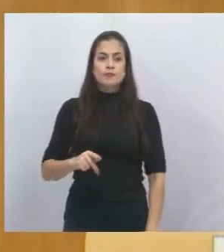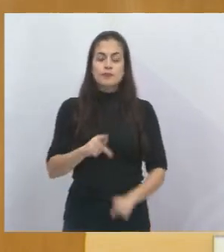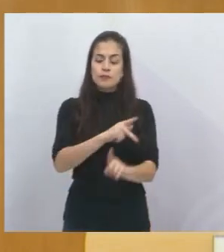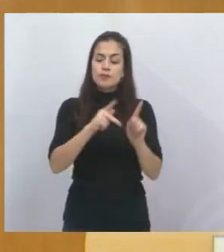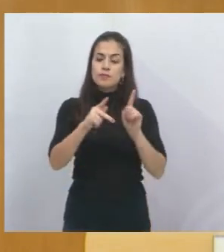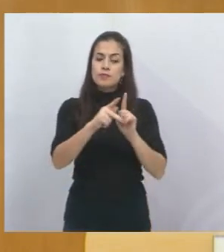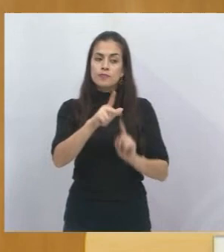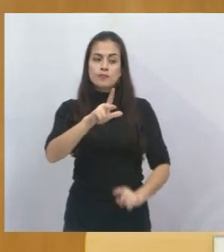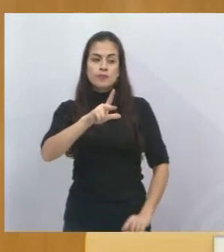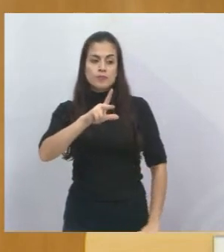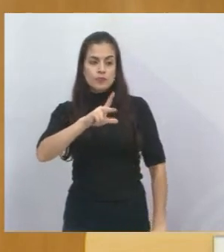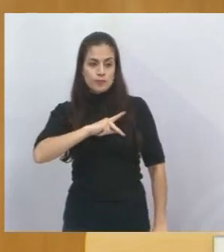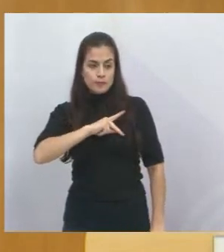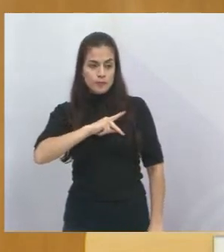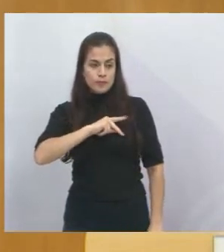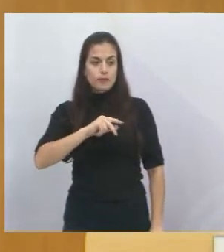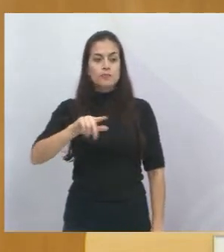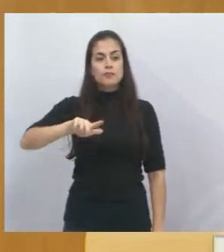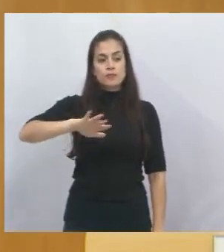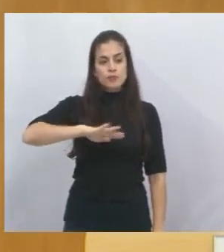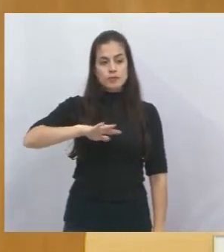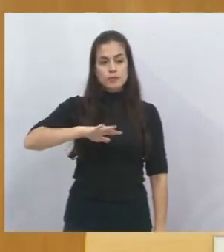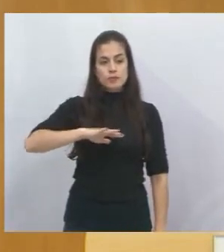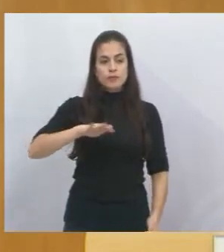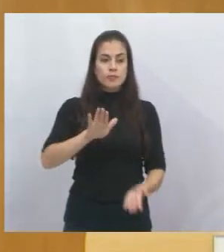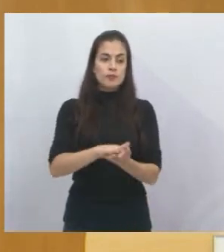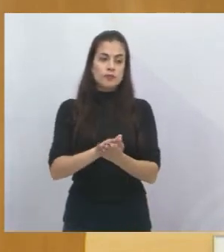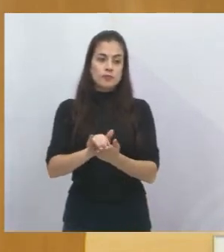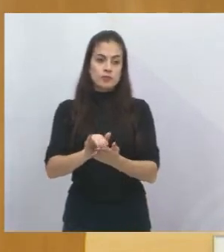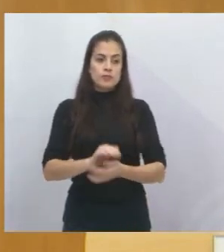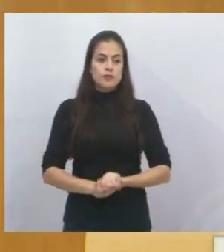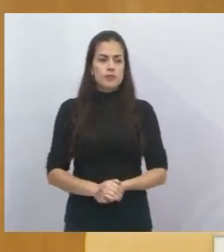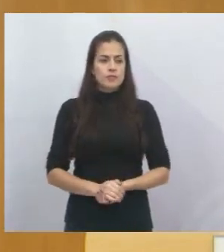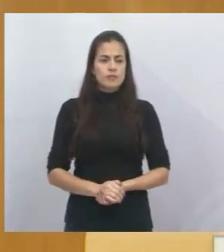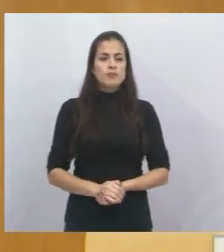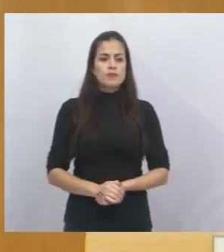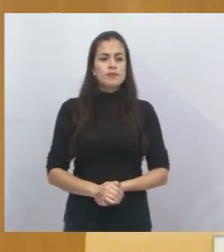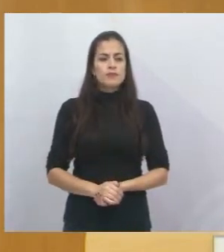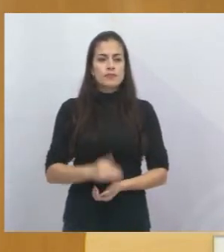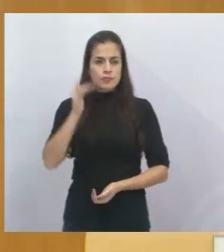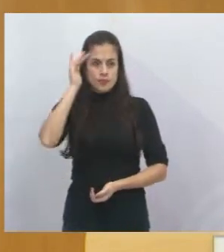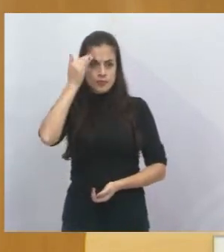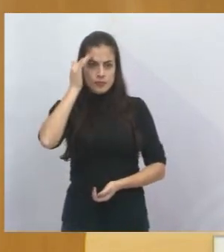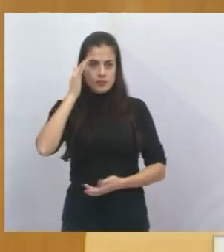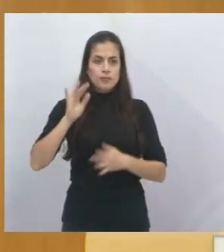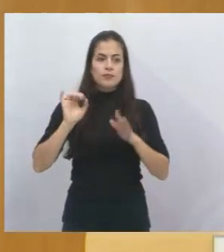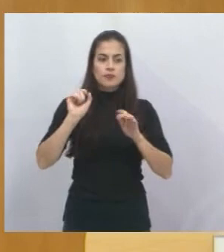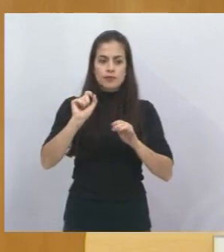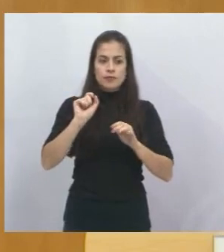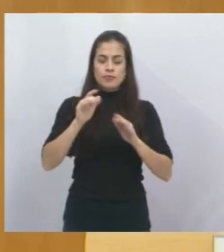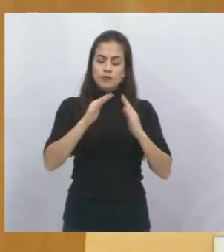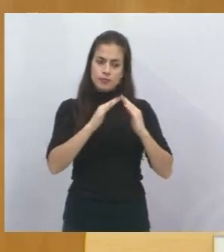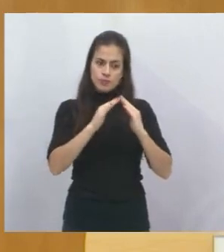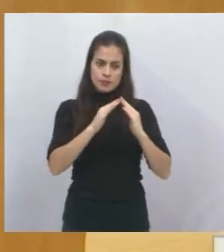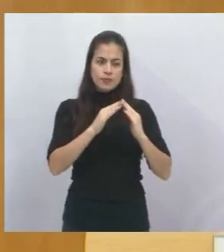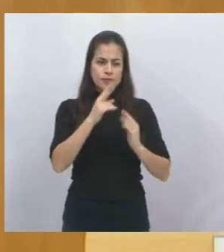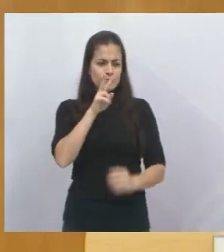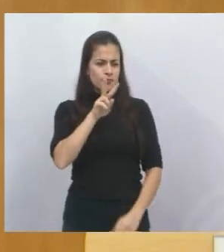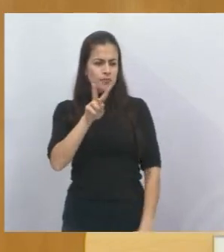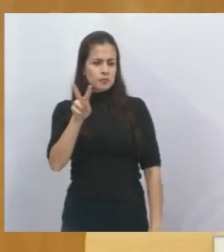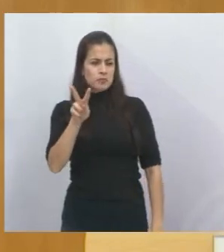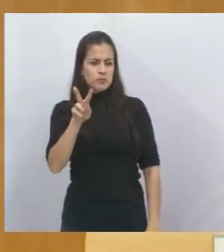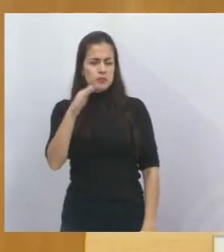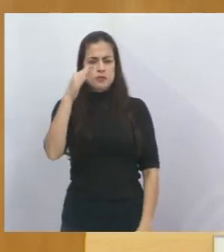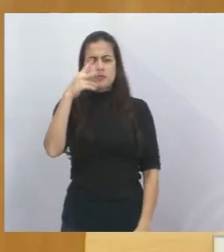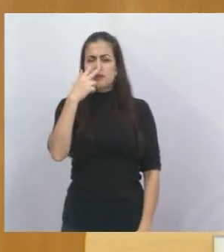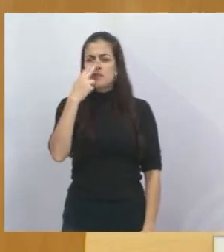previdência própria do município. Não tem nada a ver com federal, tá? Para você que está em casa, para você não pensar, depois pega aí na internet